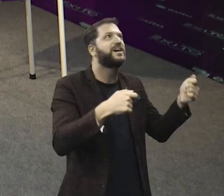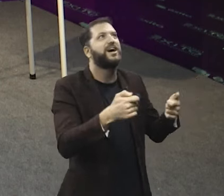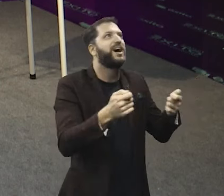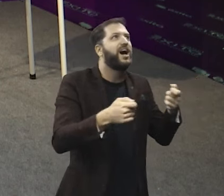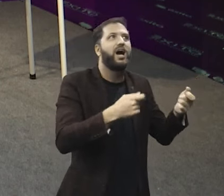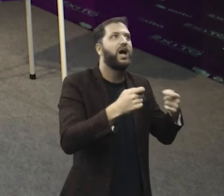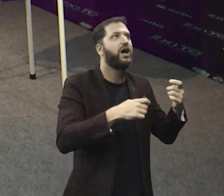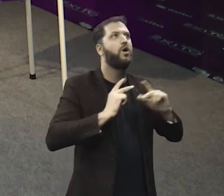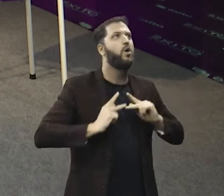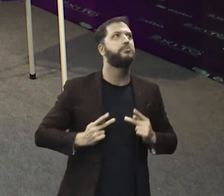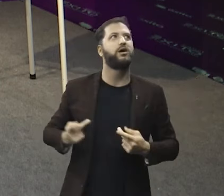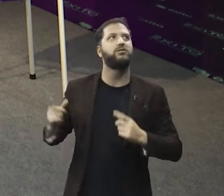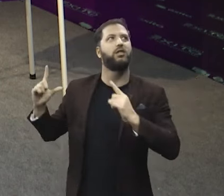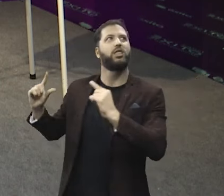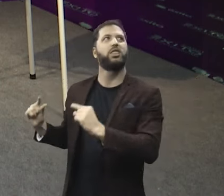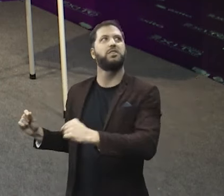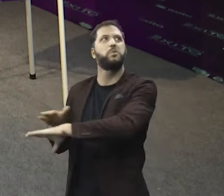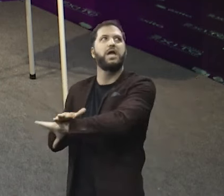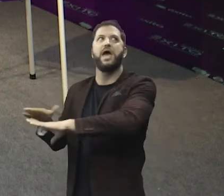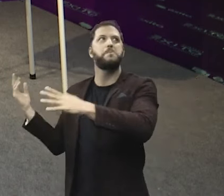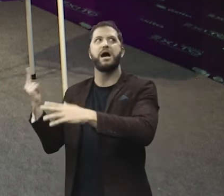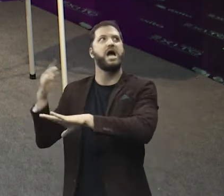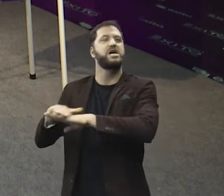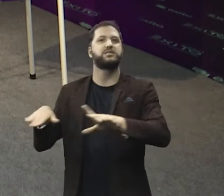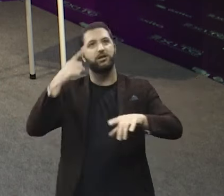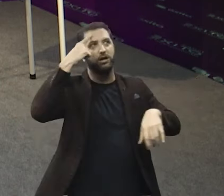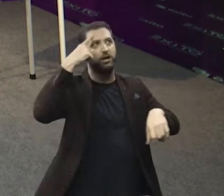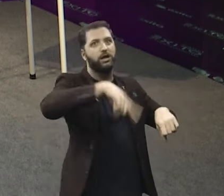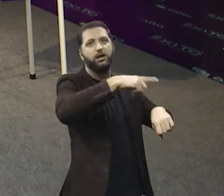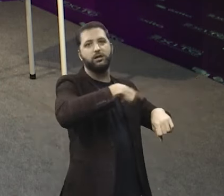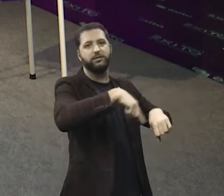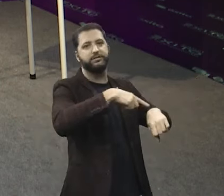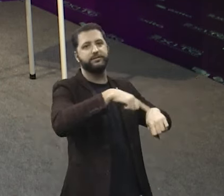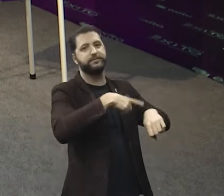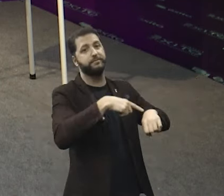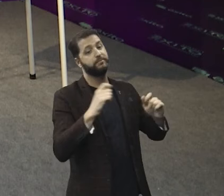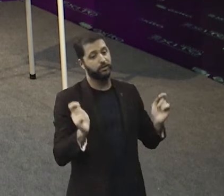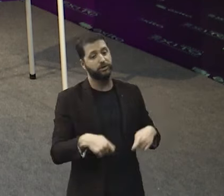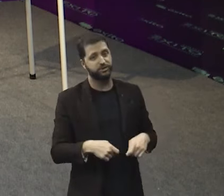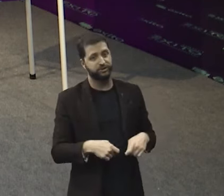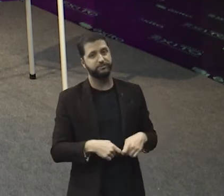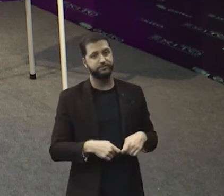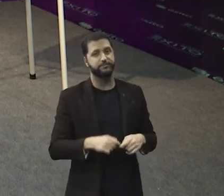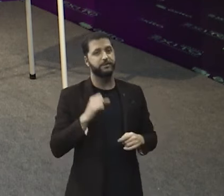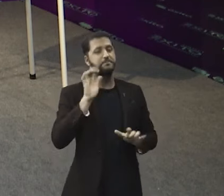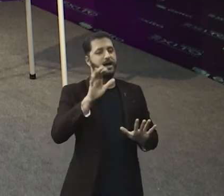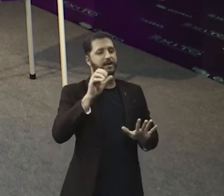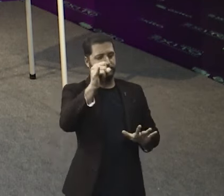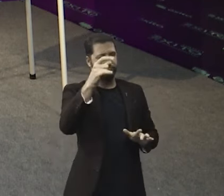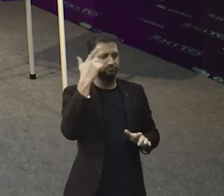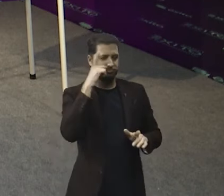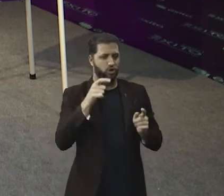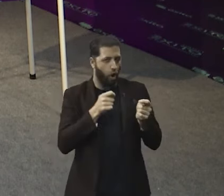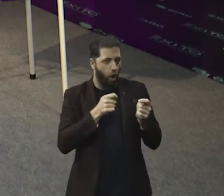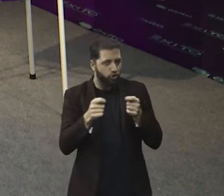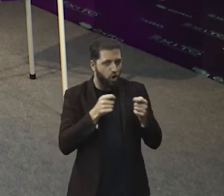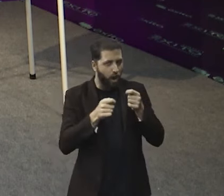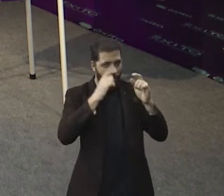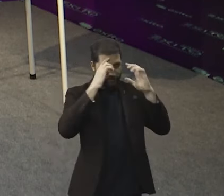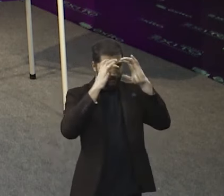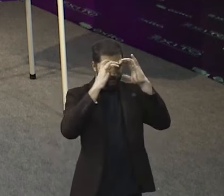agora olha o benefício Se você usar com controle você consegue trazer estímulos cerebrais novas